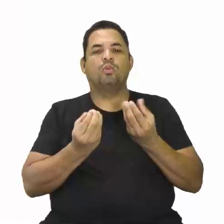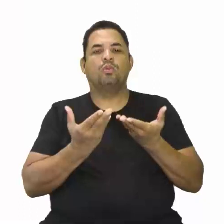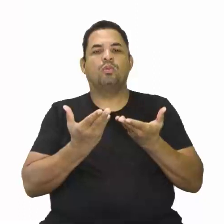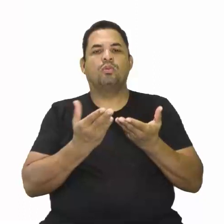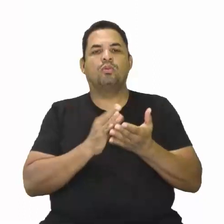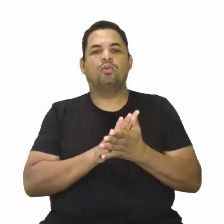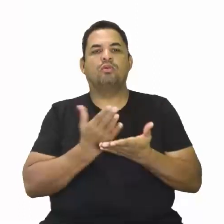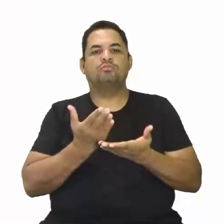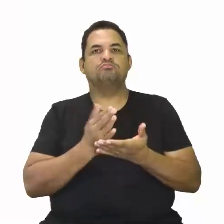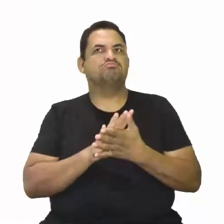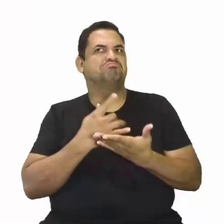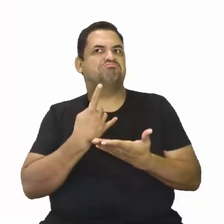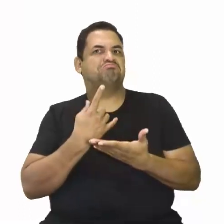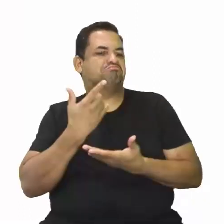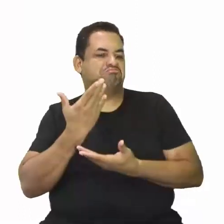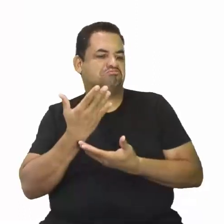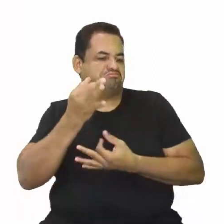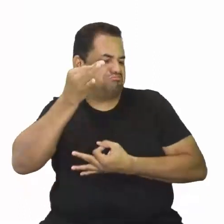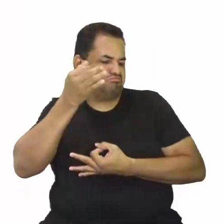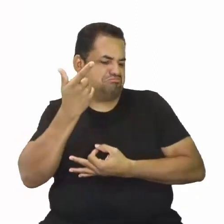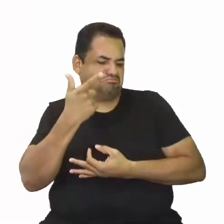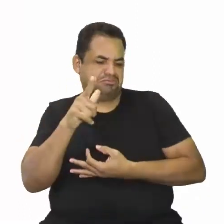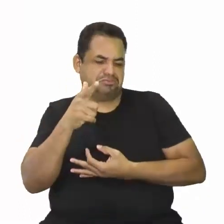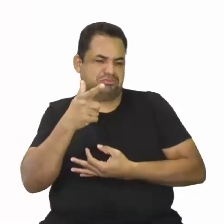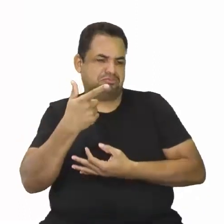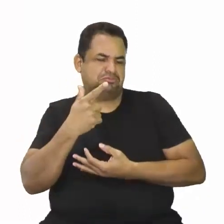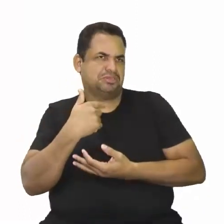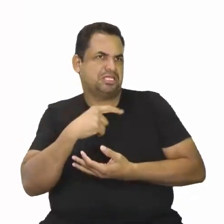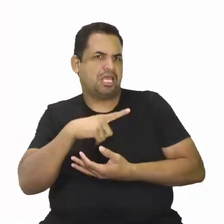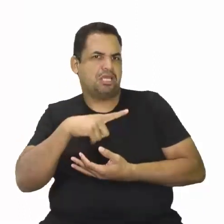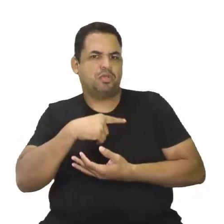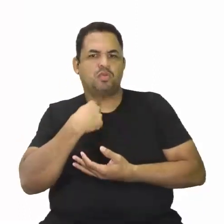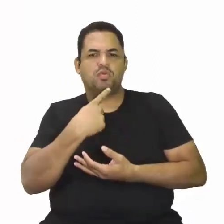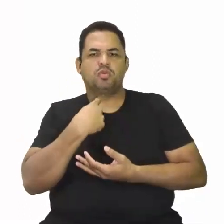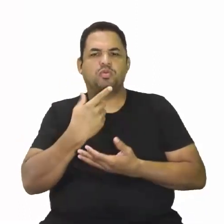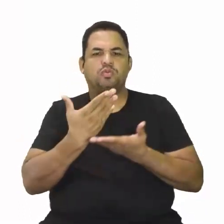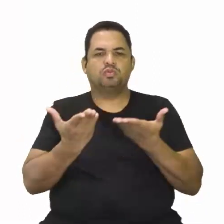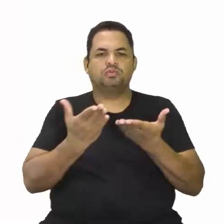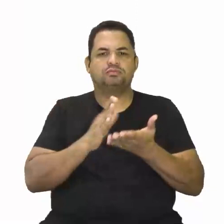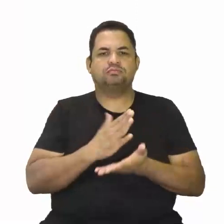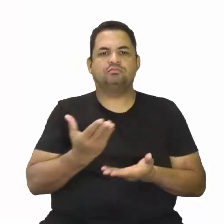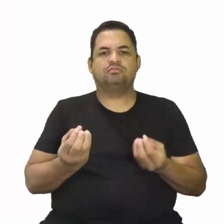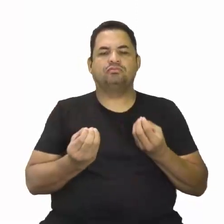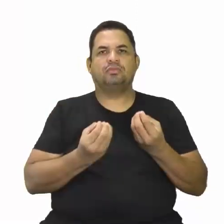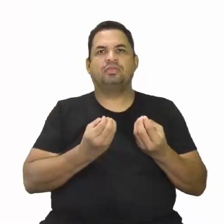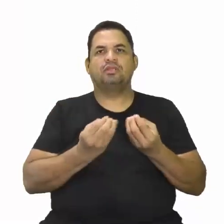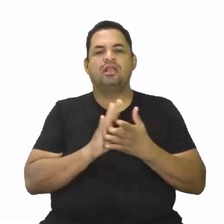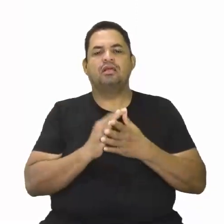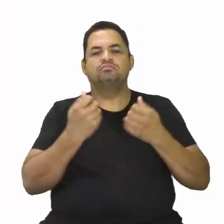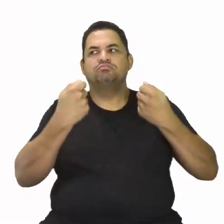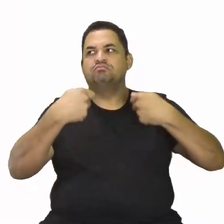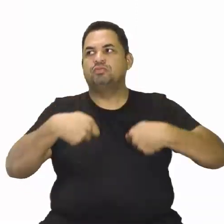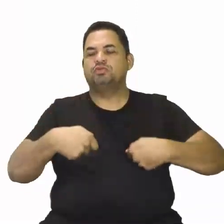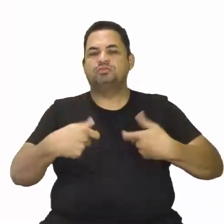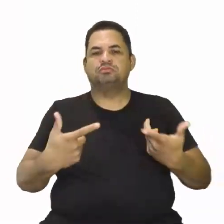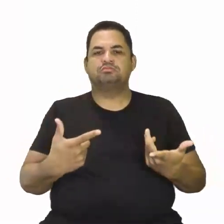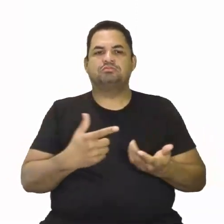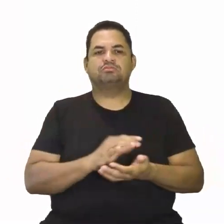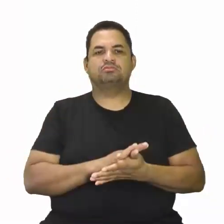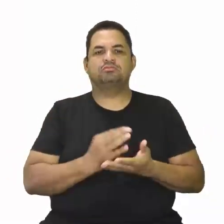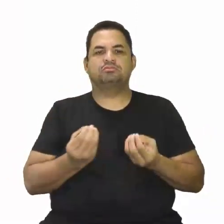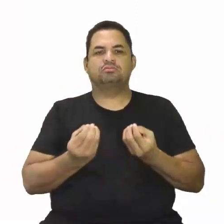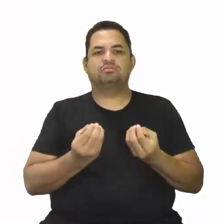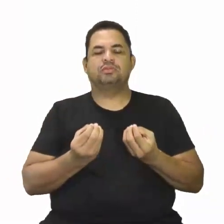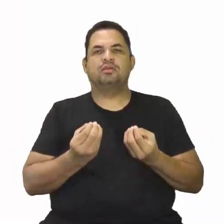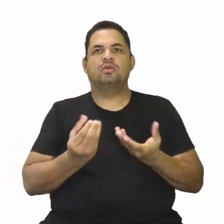das indecisões, é o modo das dúvidas, é o modo das possibilidades, é